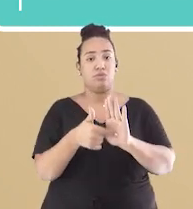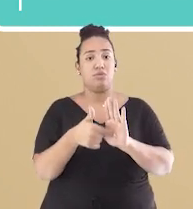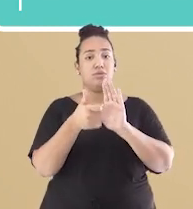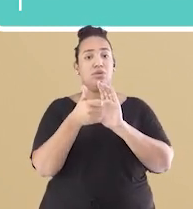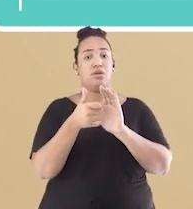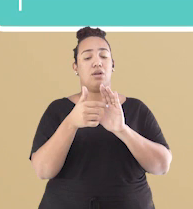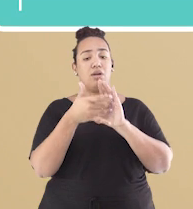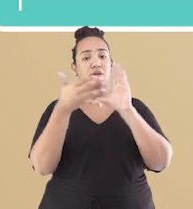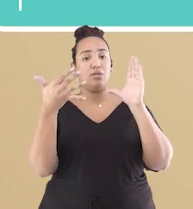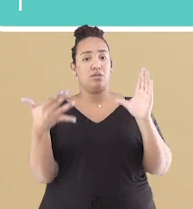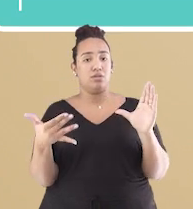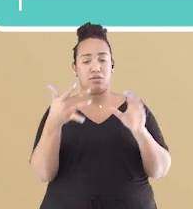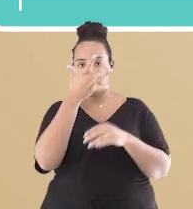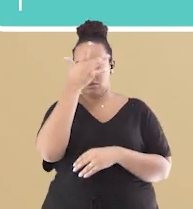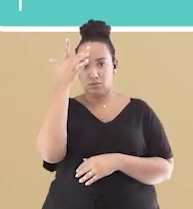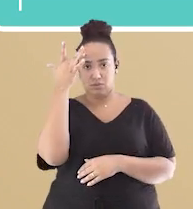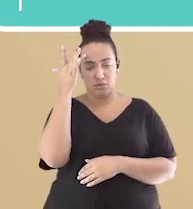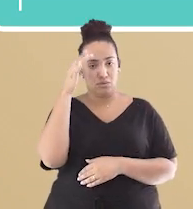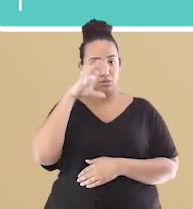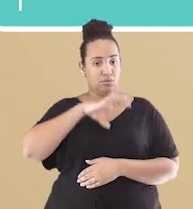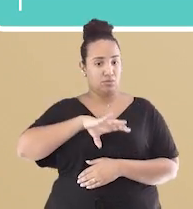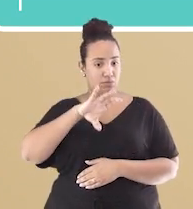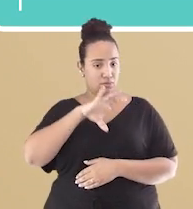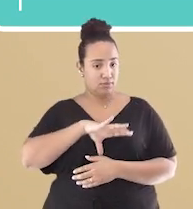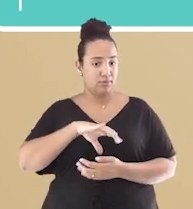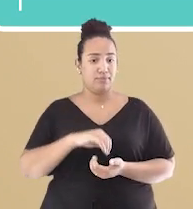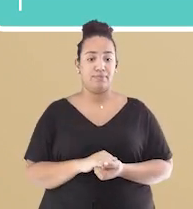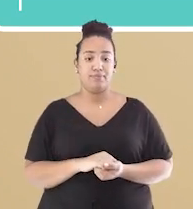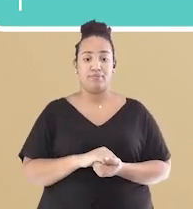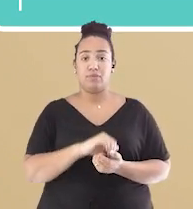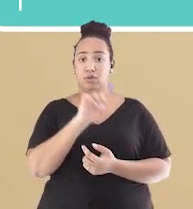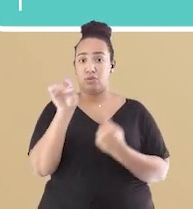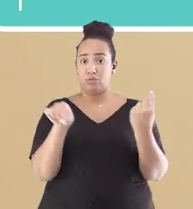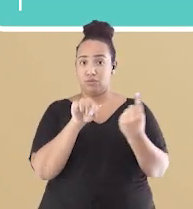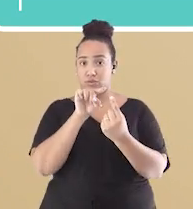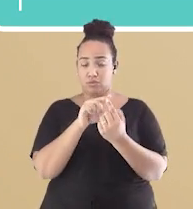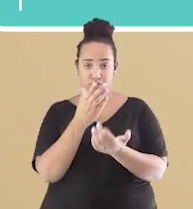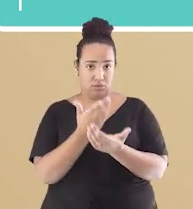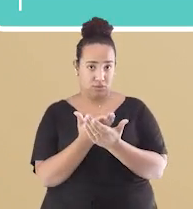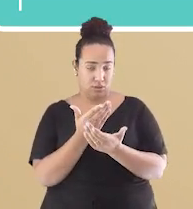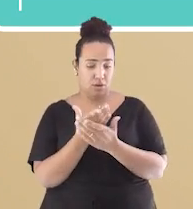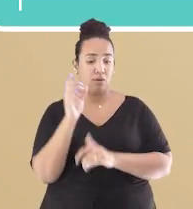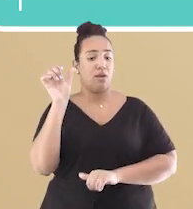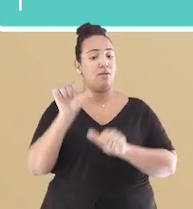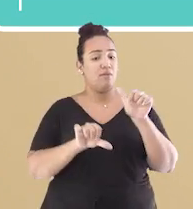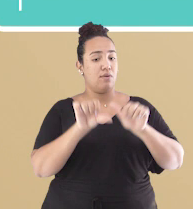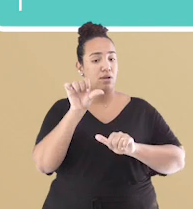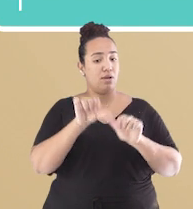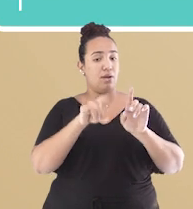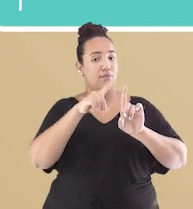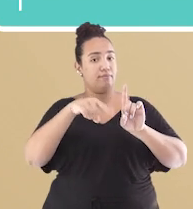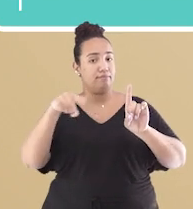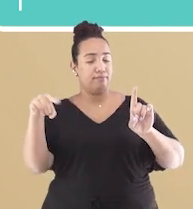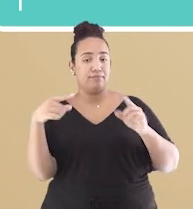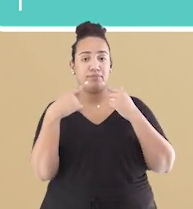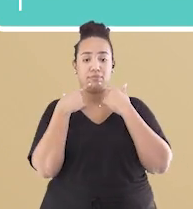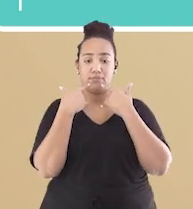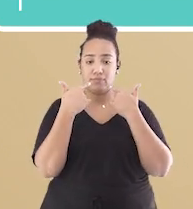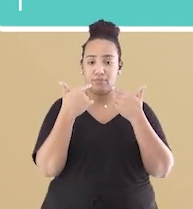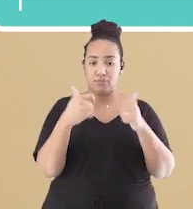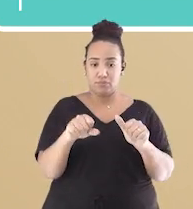dos falantes da língua portuguesa. Objetivos específicos: analisar as variações da língua em seu